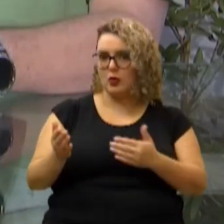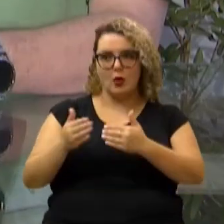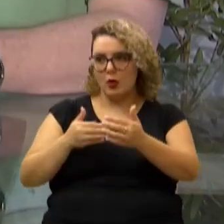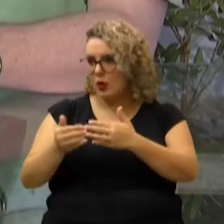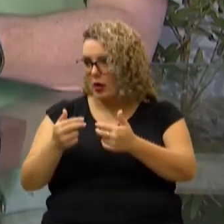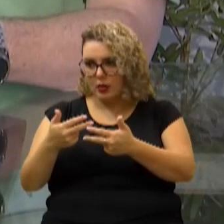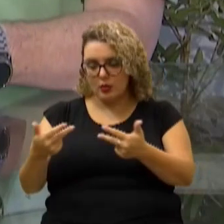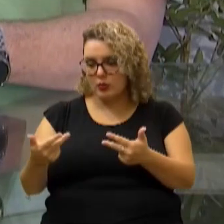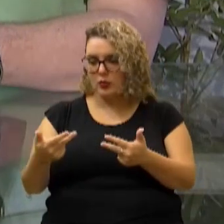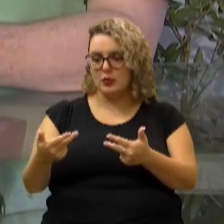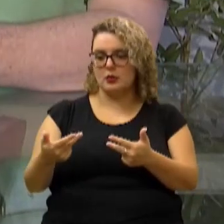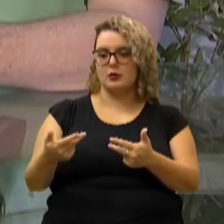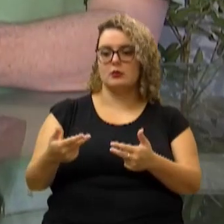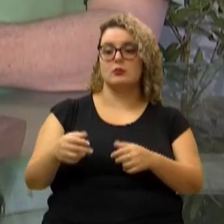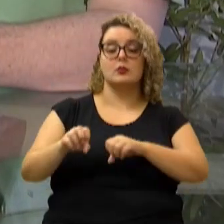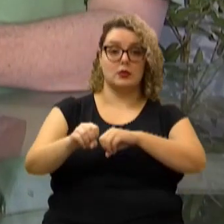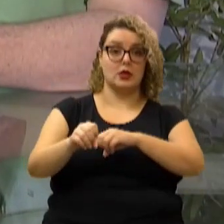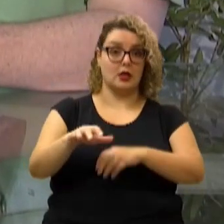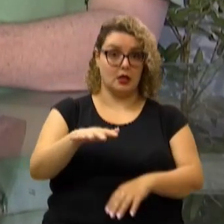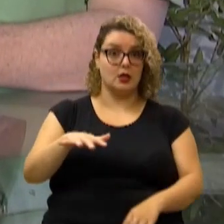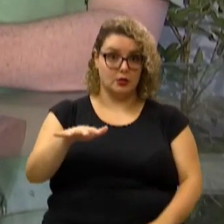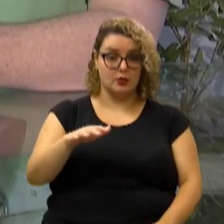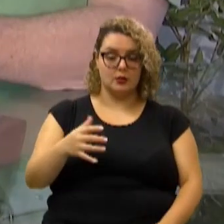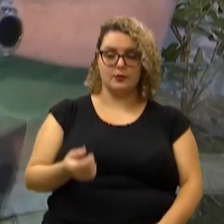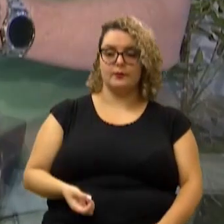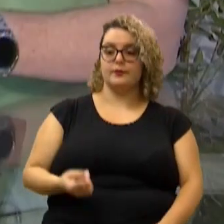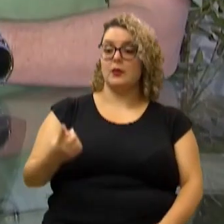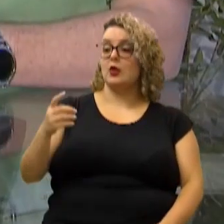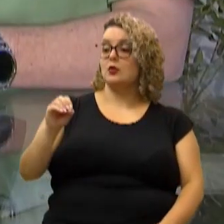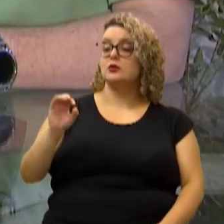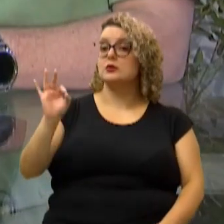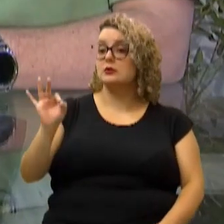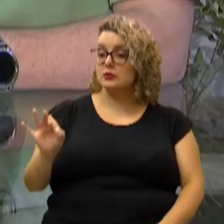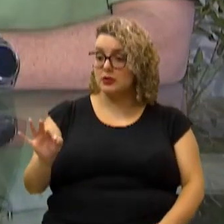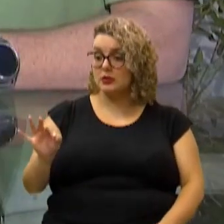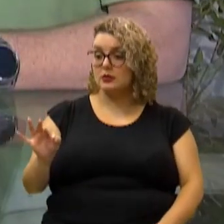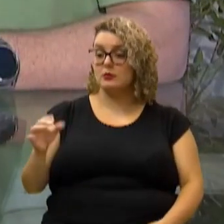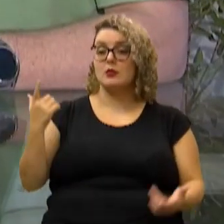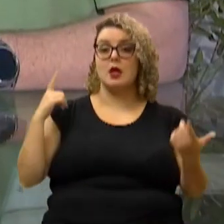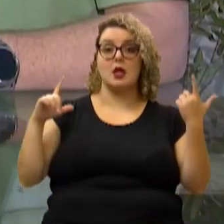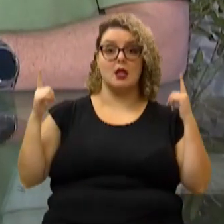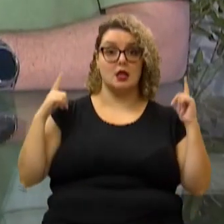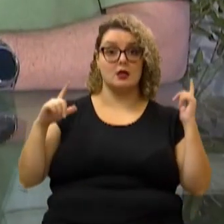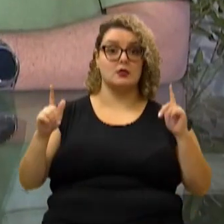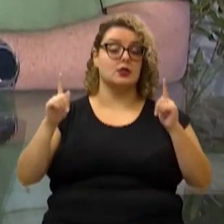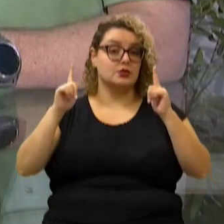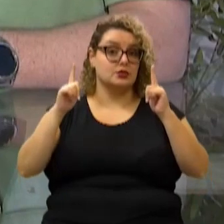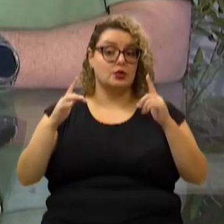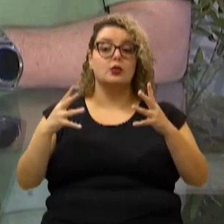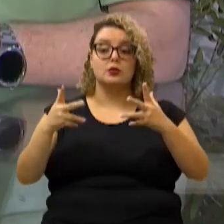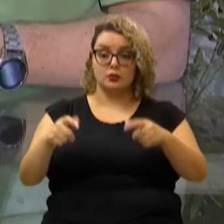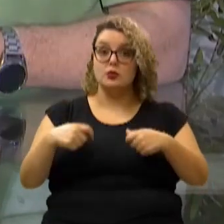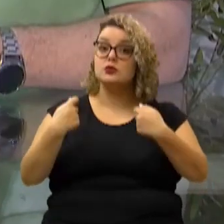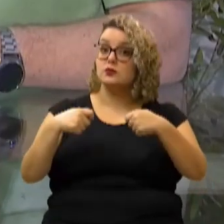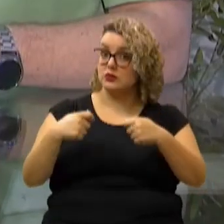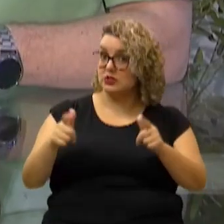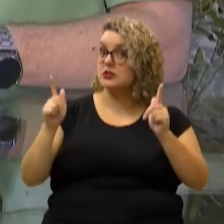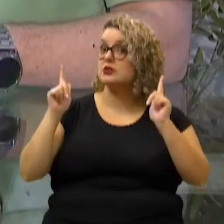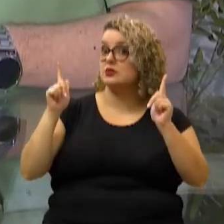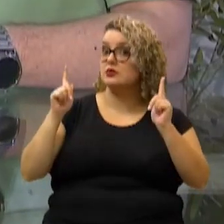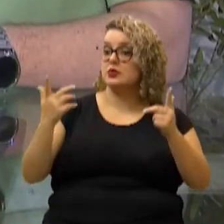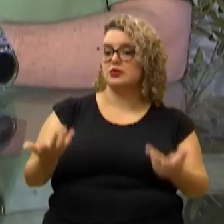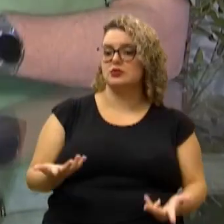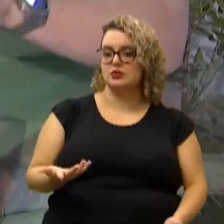concurso seja lá o que for então assim para a educação e os últimos 10% para lazer e diversão todo mundo também